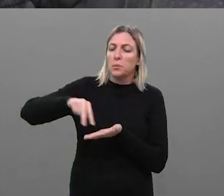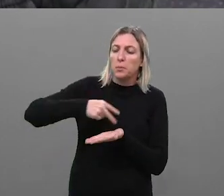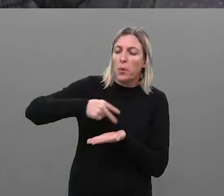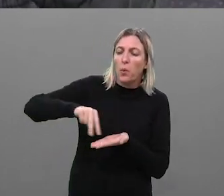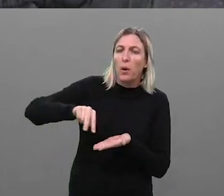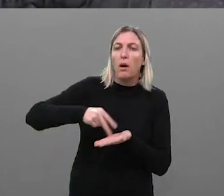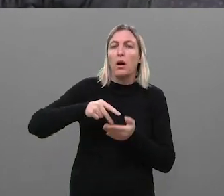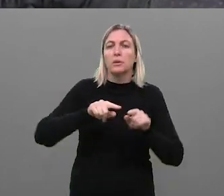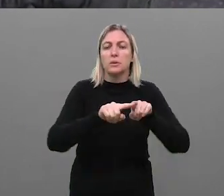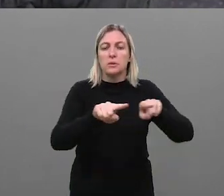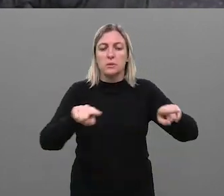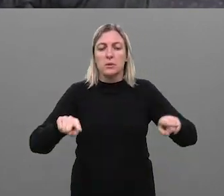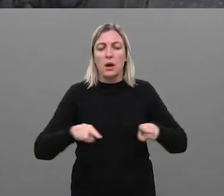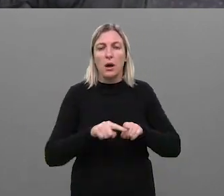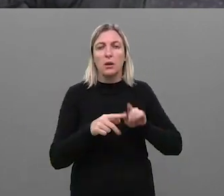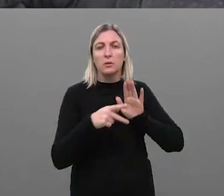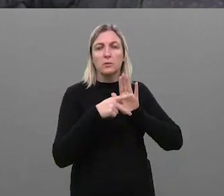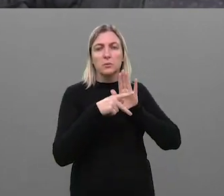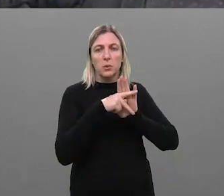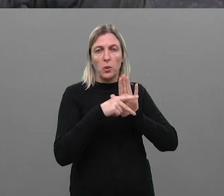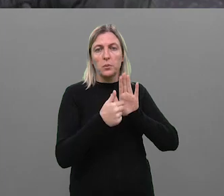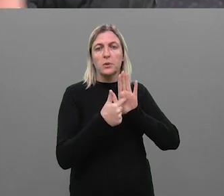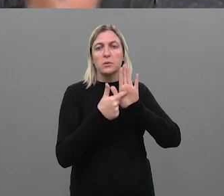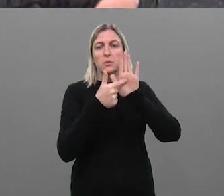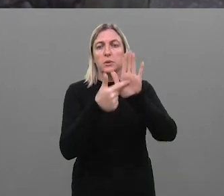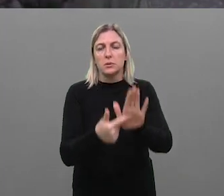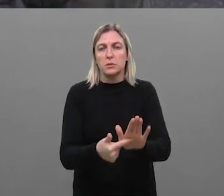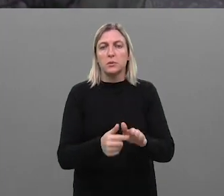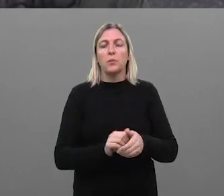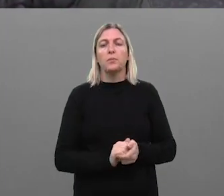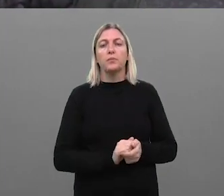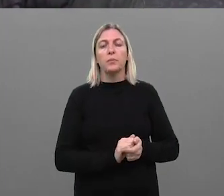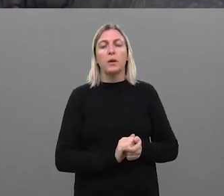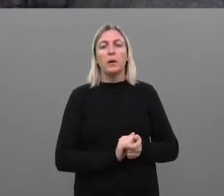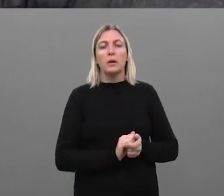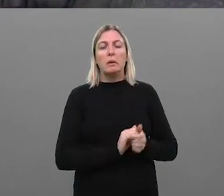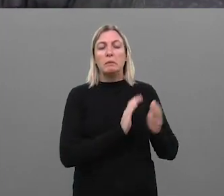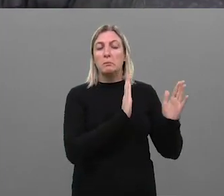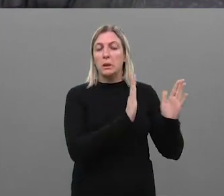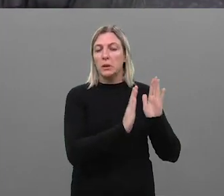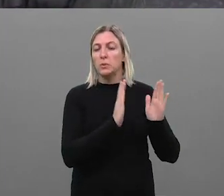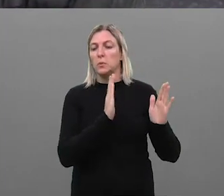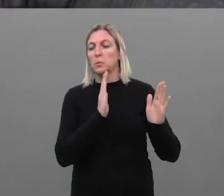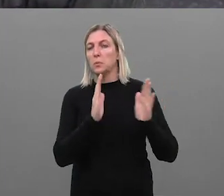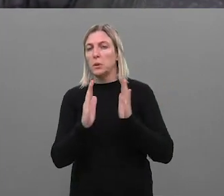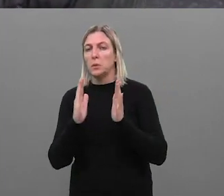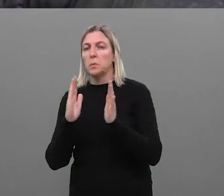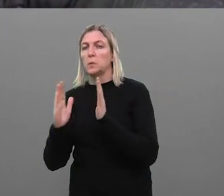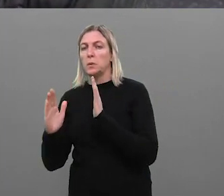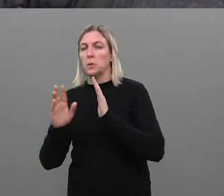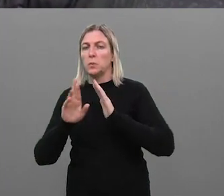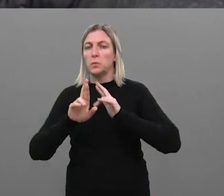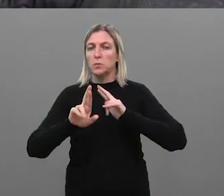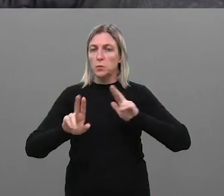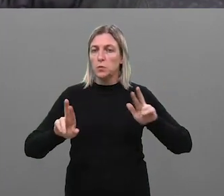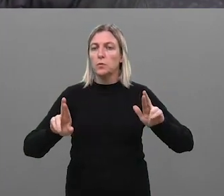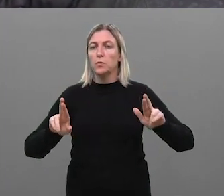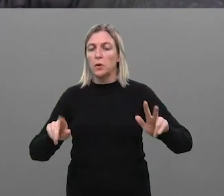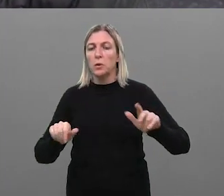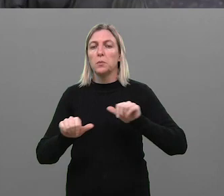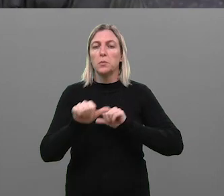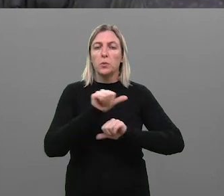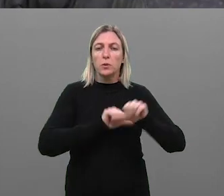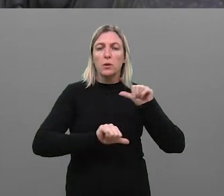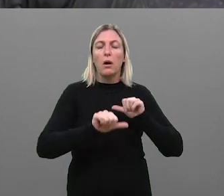se destacam mais um tipo de sala de conserto ou clubes né No início da imigração né onde os imigrantes se reúnem por